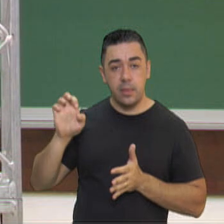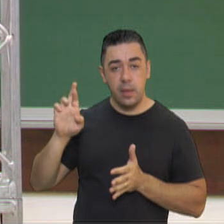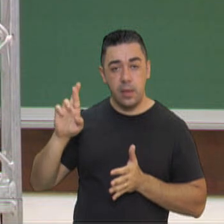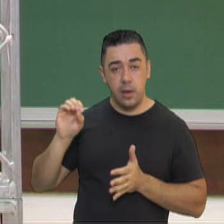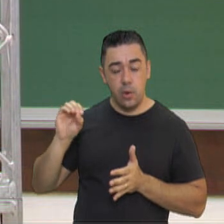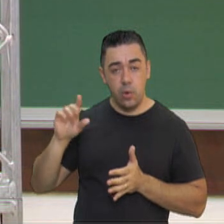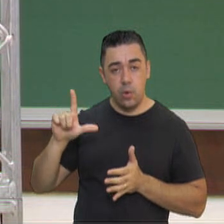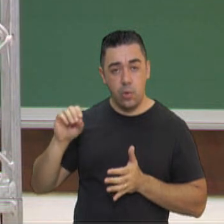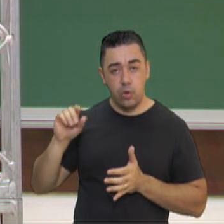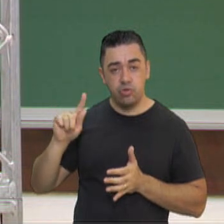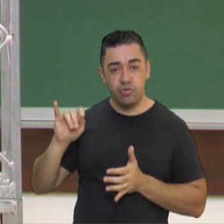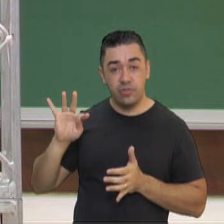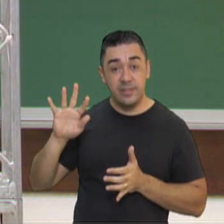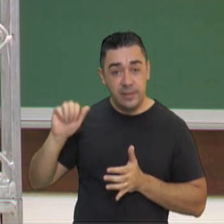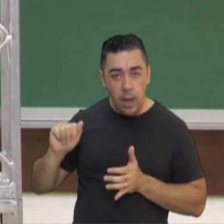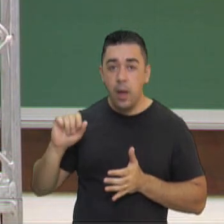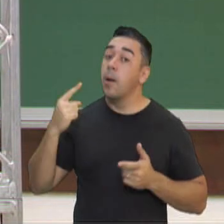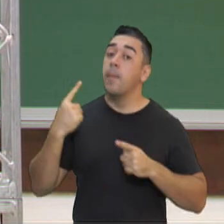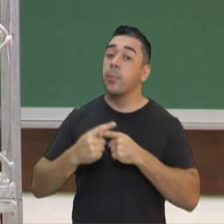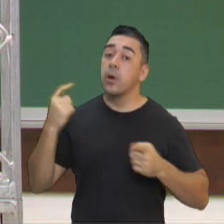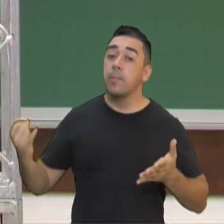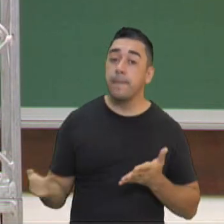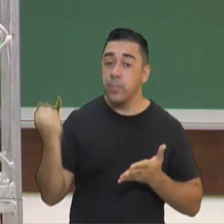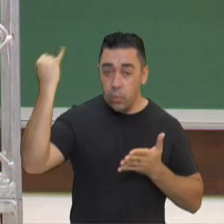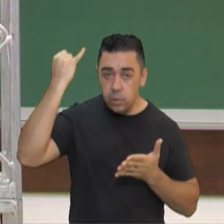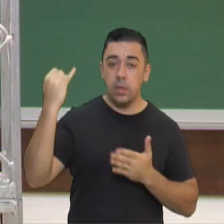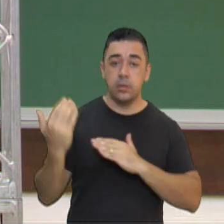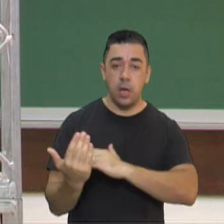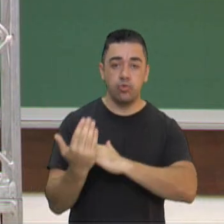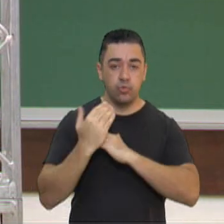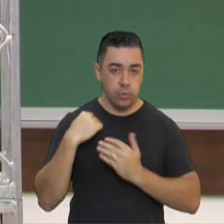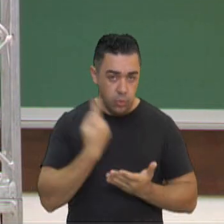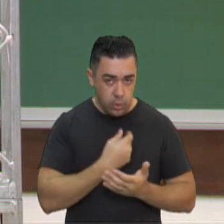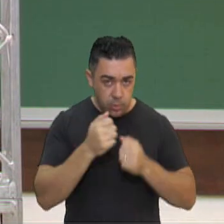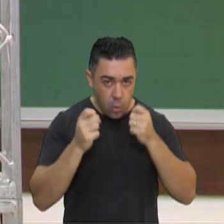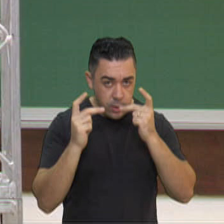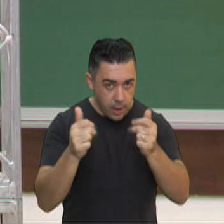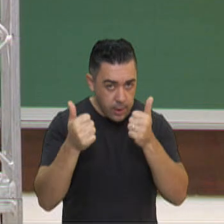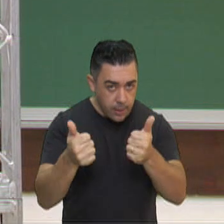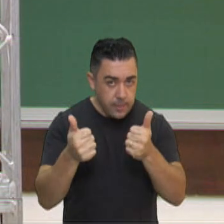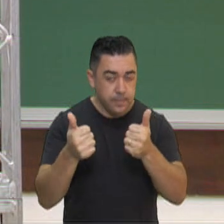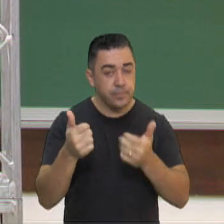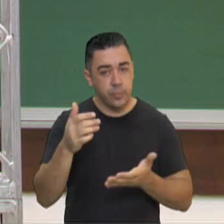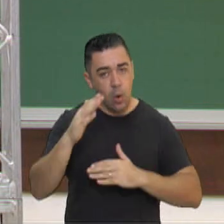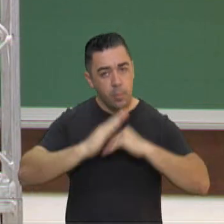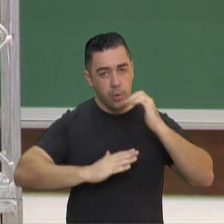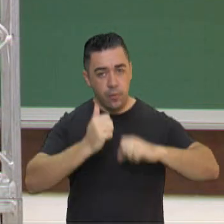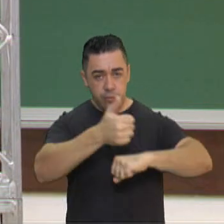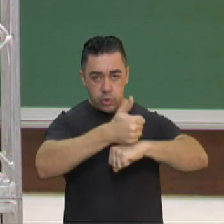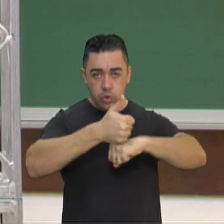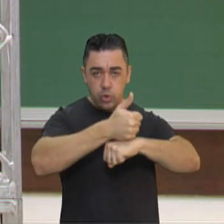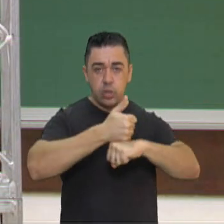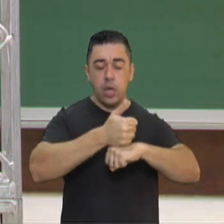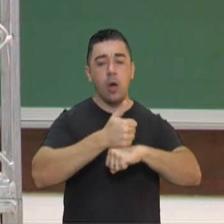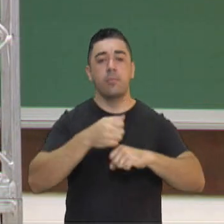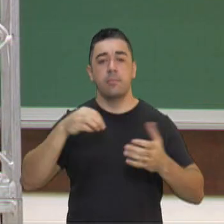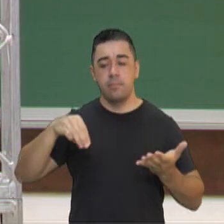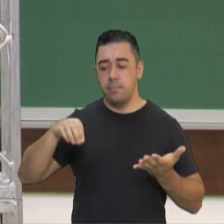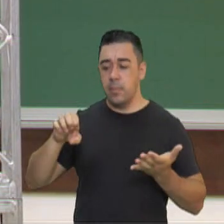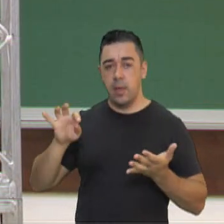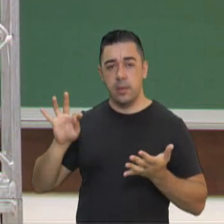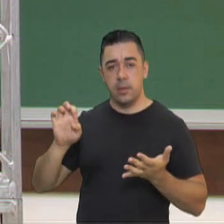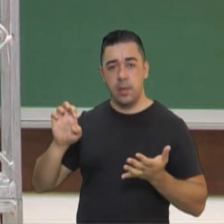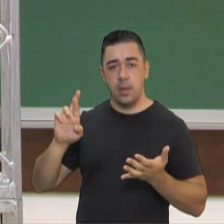previsão é tão importante e como que ela pode nos ajudar. Beleza? Então, meteorologista é esse profissional, né, que